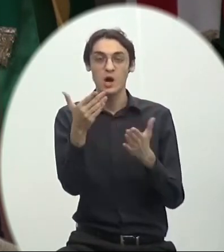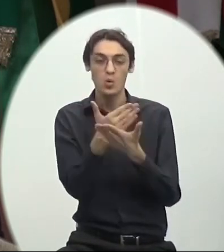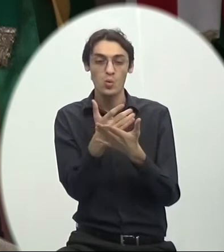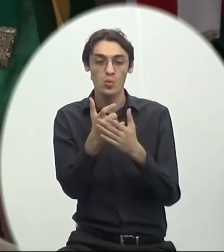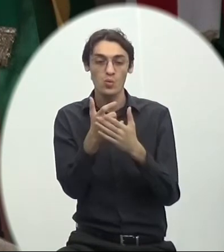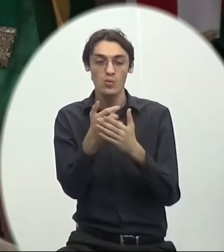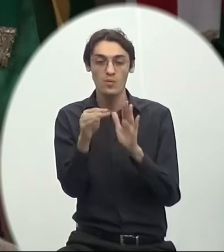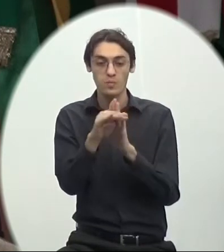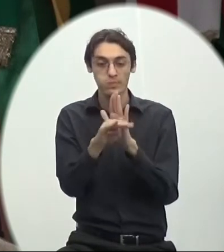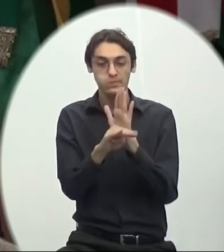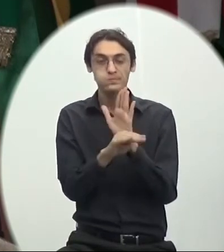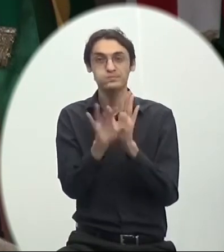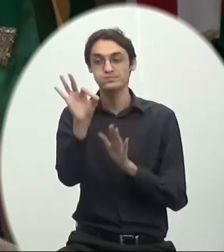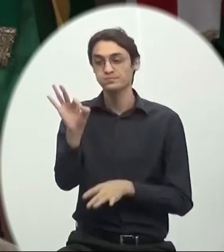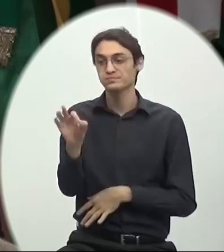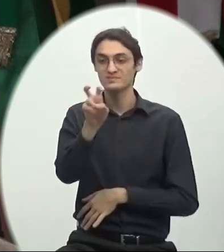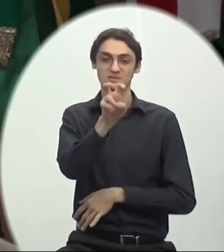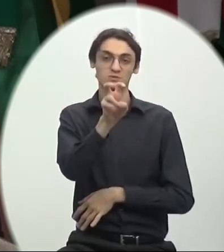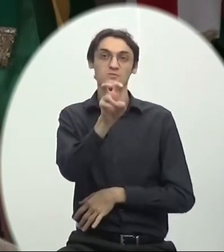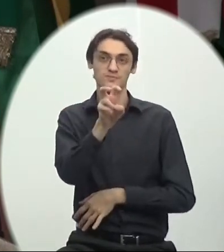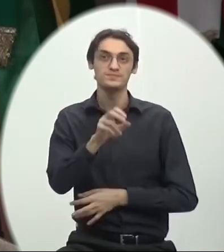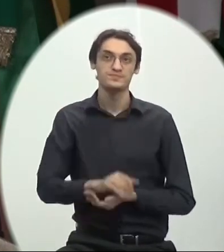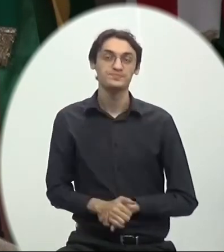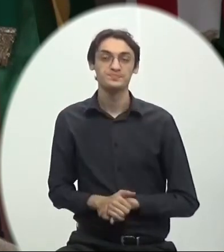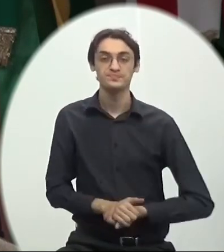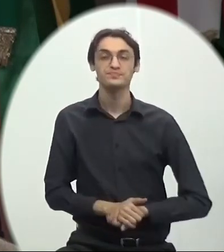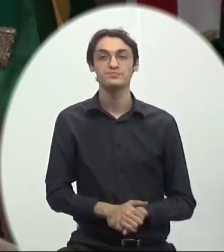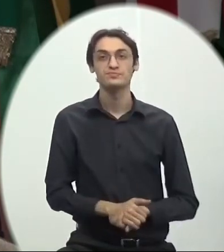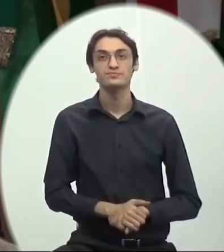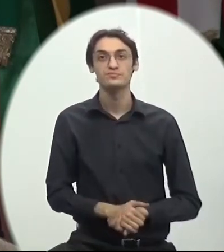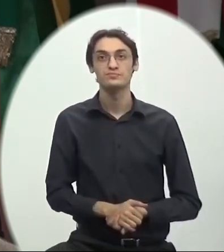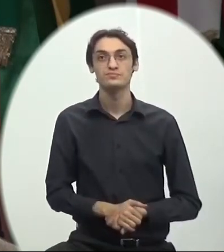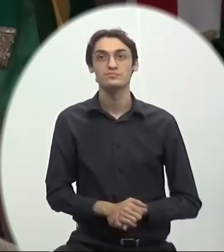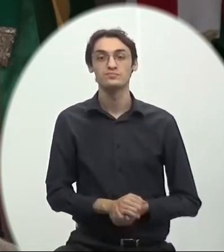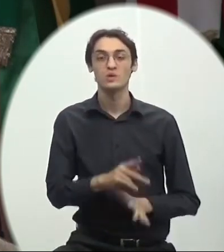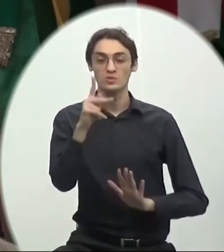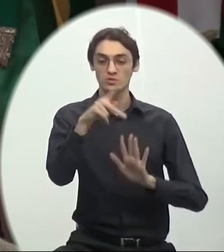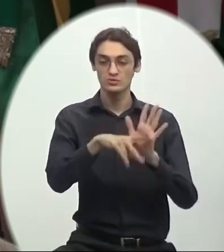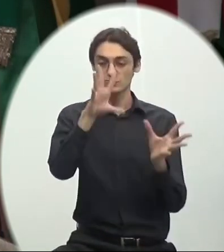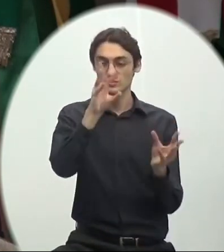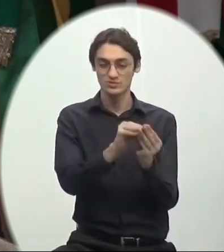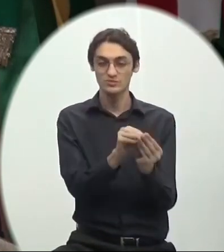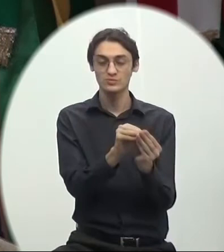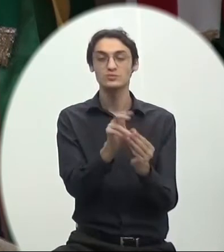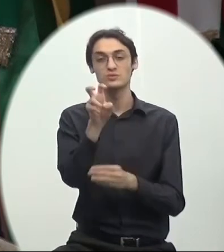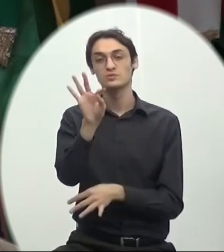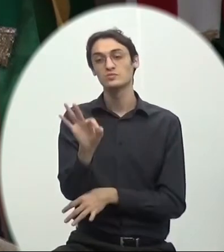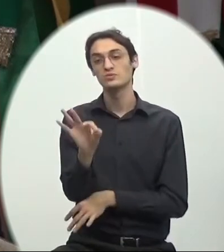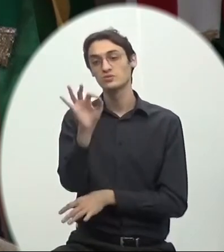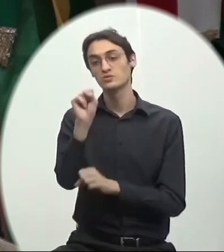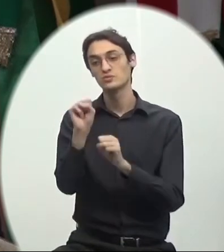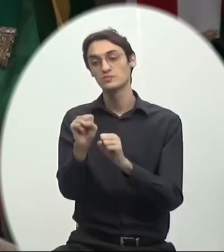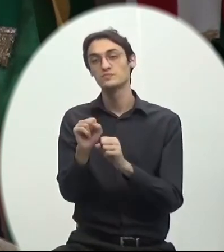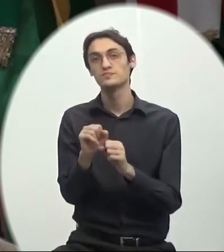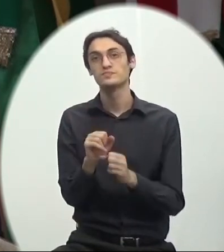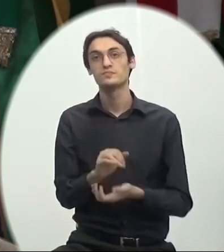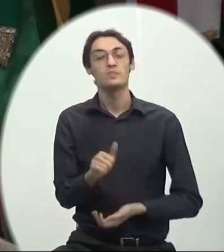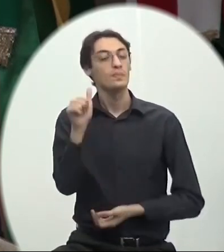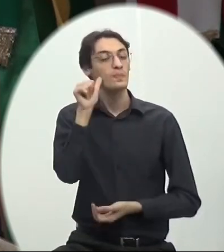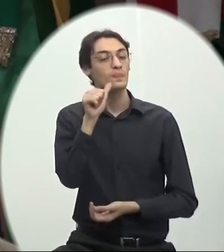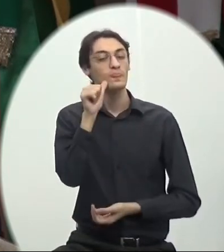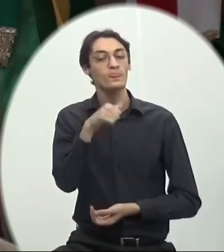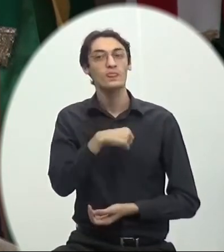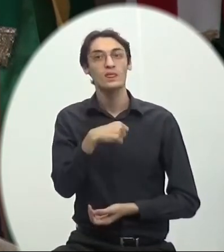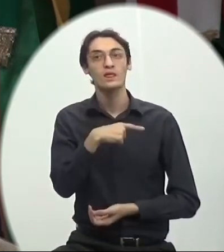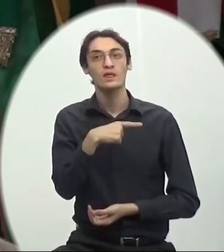Essas reservas terão um percentual de 5%, em resumo do projeto, e é importante dizer que as mulheres terão as suas